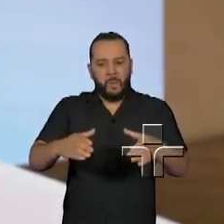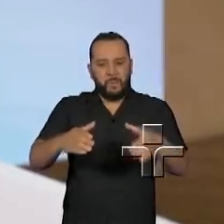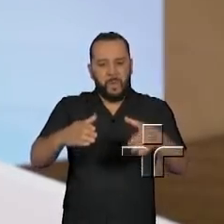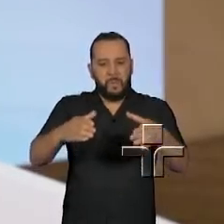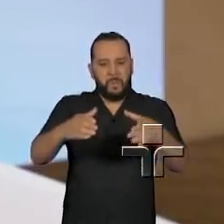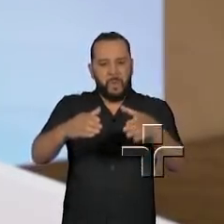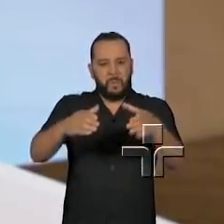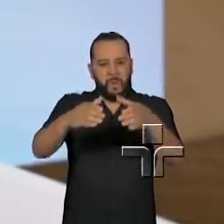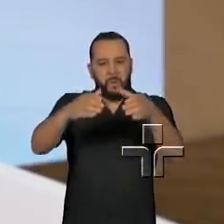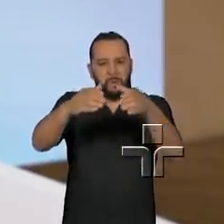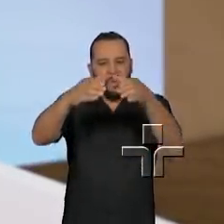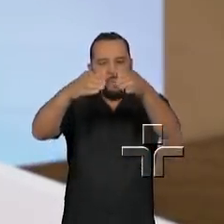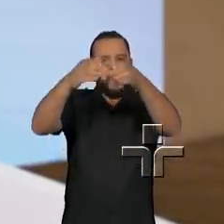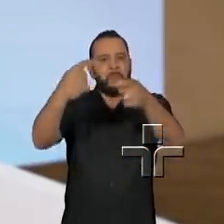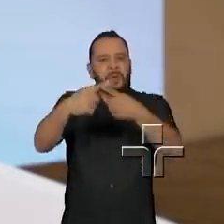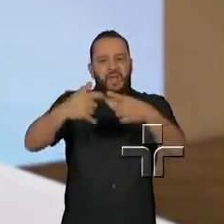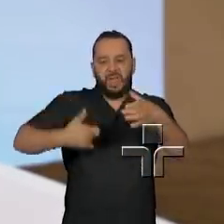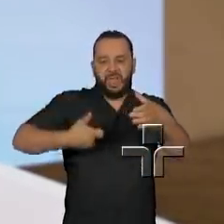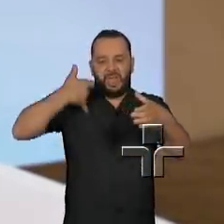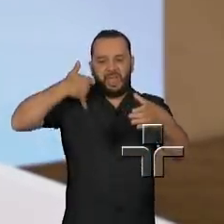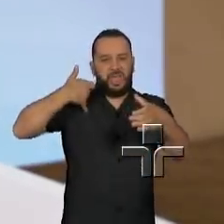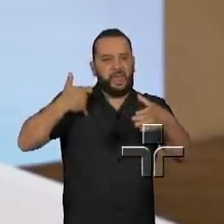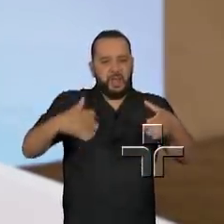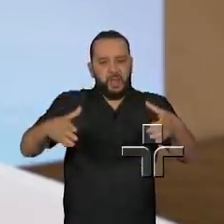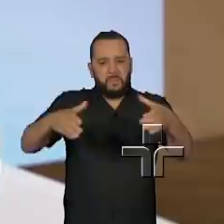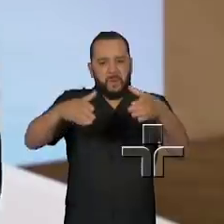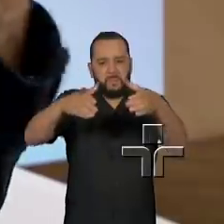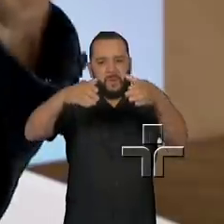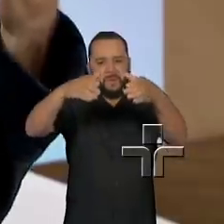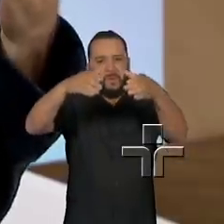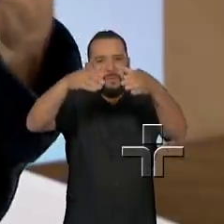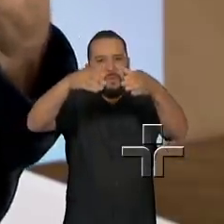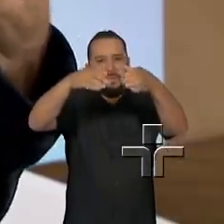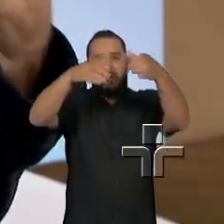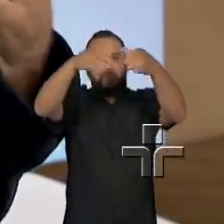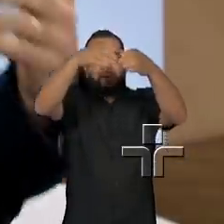tudo arrogância, e quando chega no meio da construção eles não se entendem,